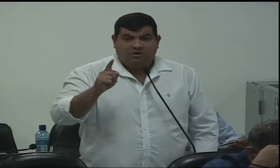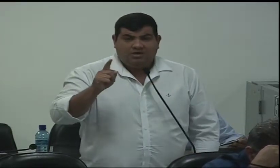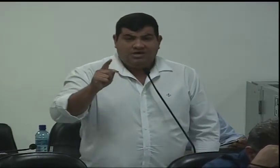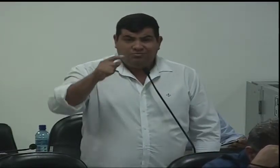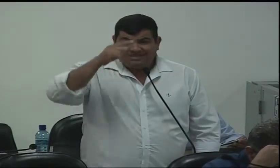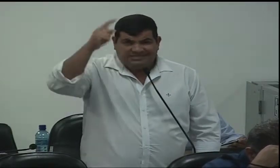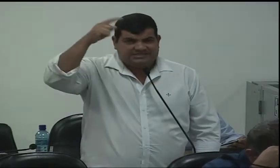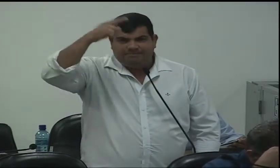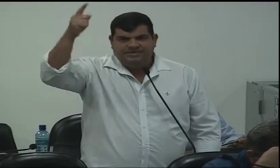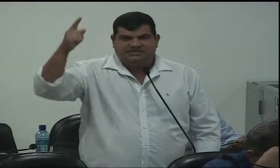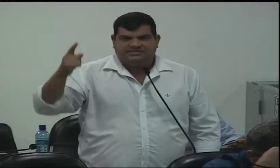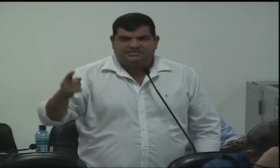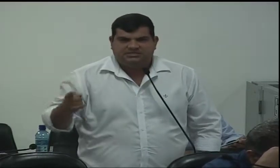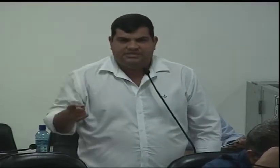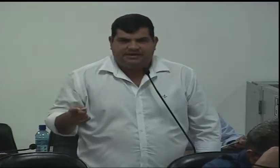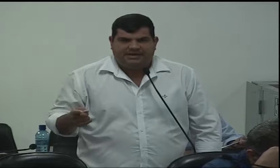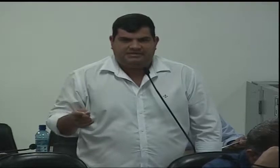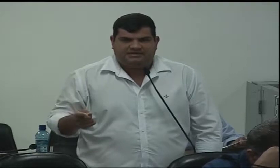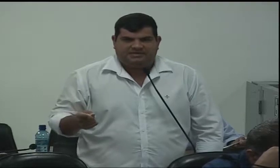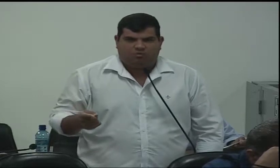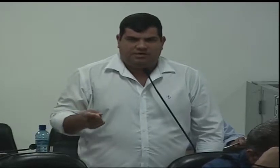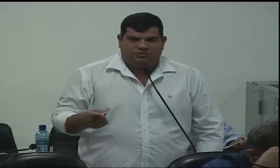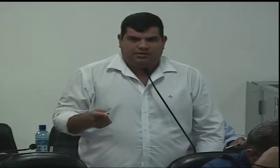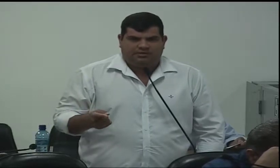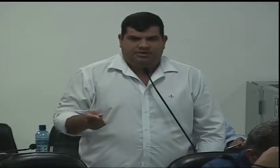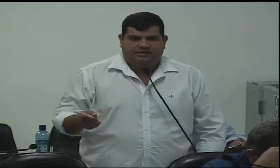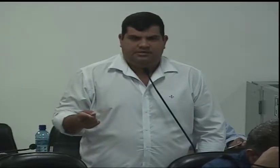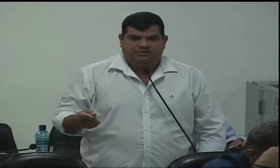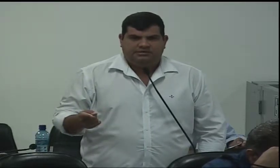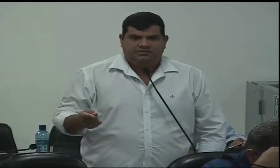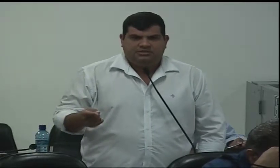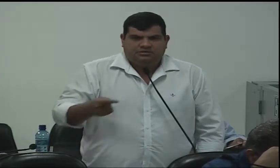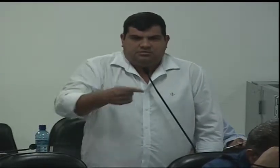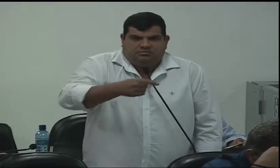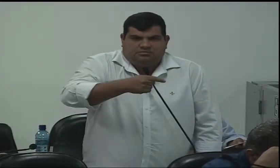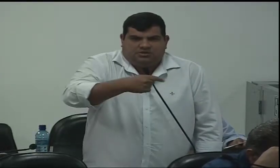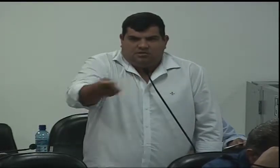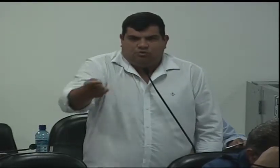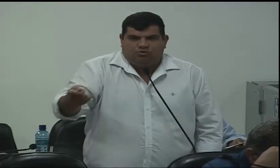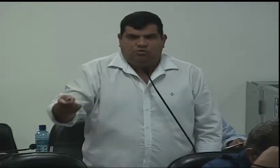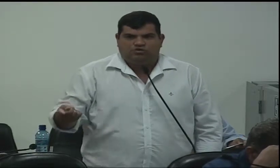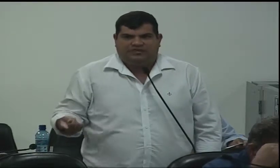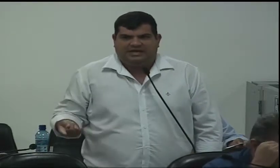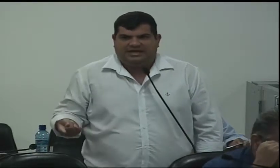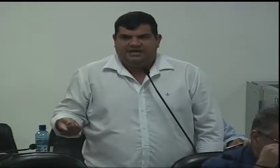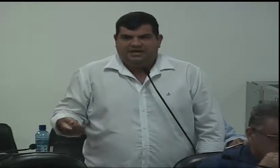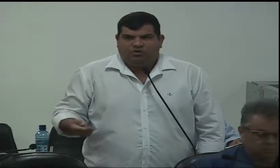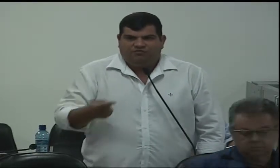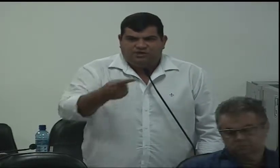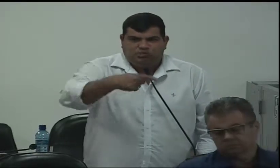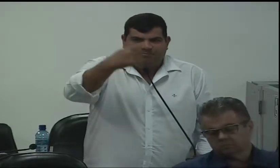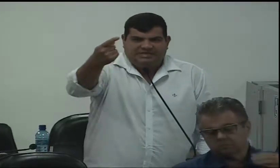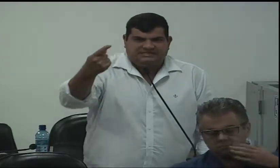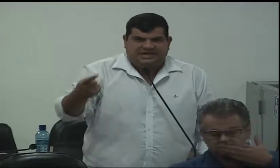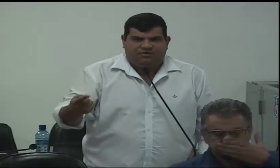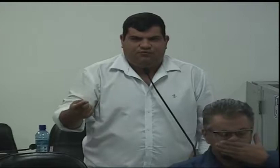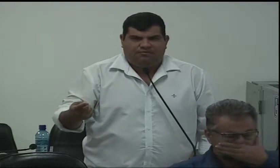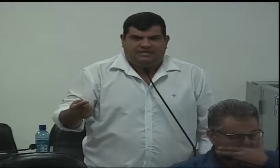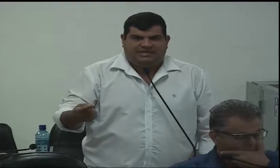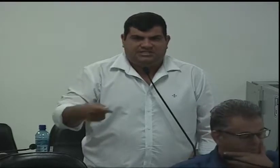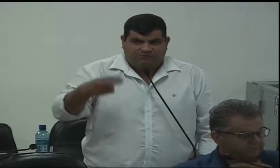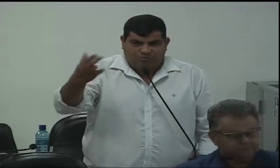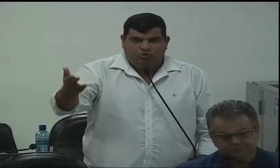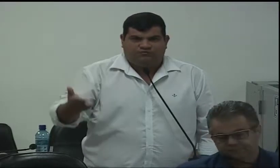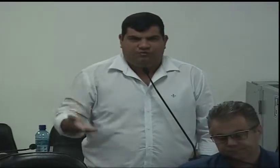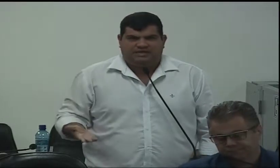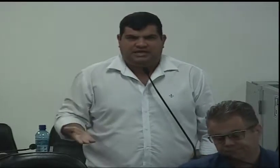comissão, eu nem sabia se existia mais essa incubadora em Limeira, de tanto que eu não ouço falar. Eu não vejo um empresário